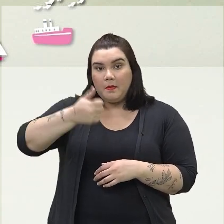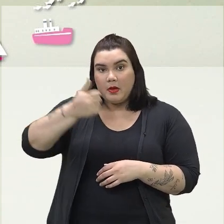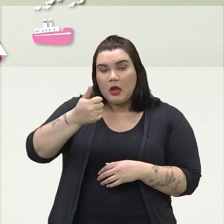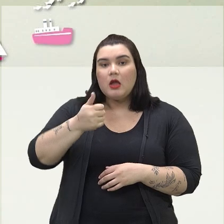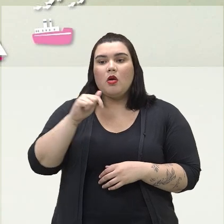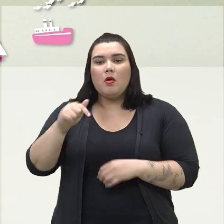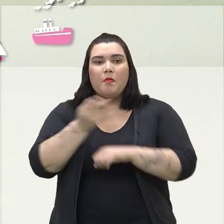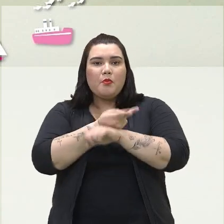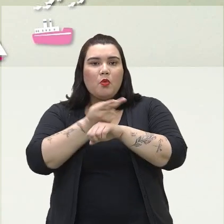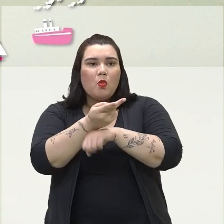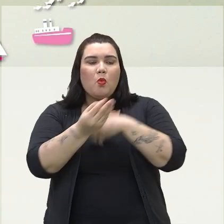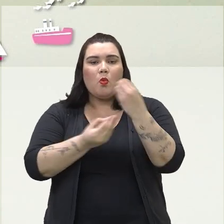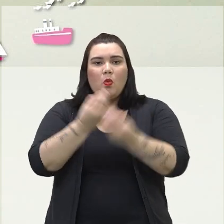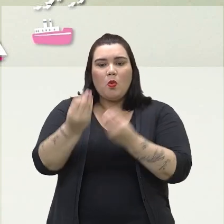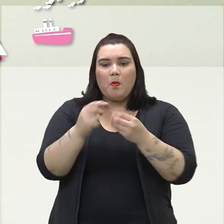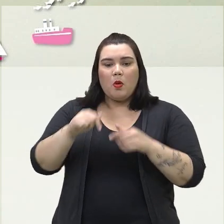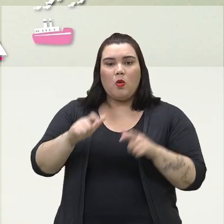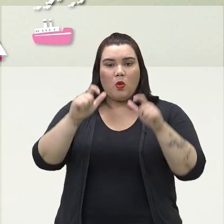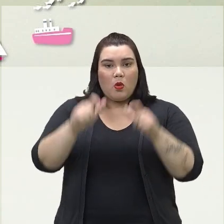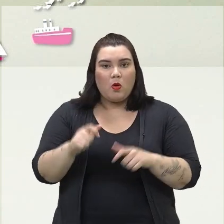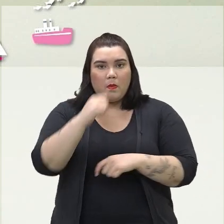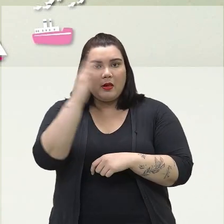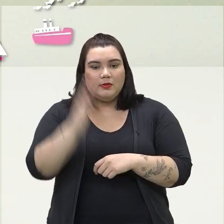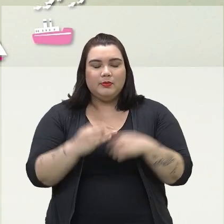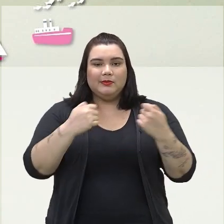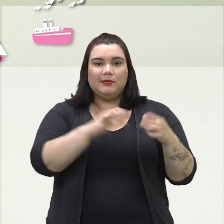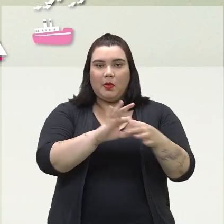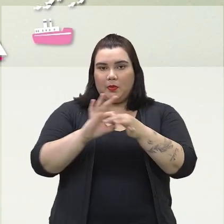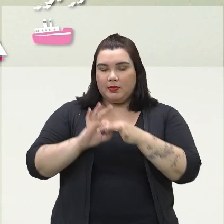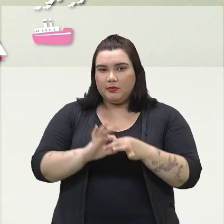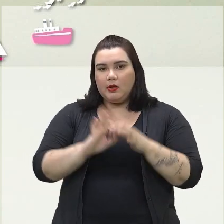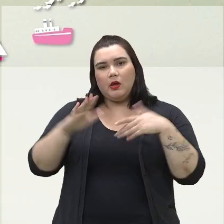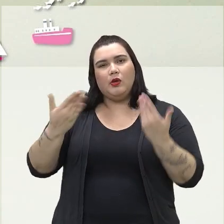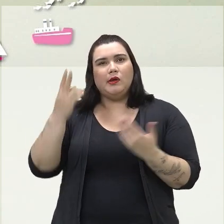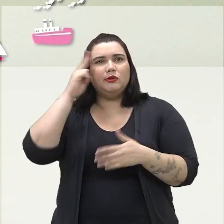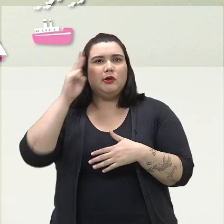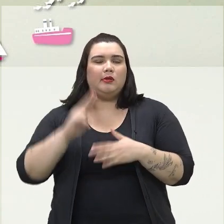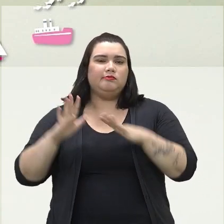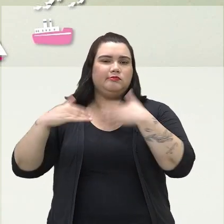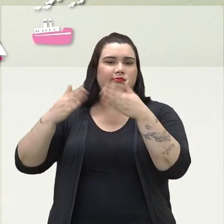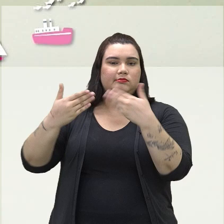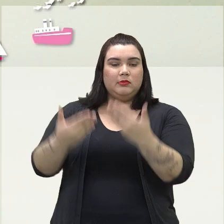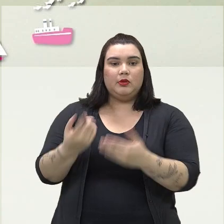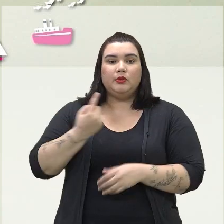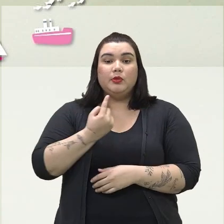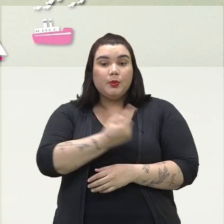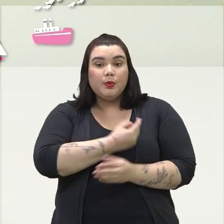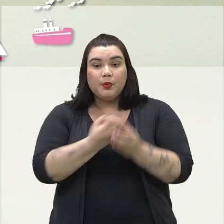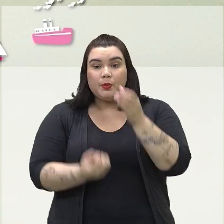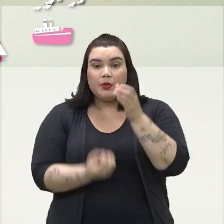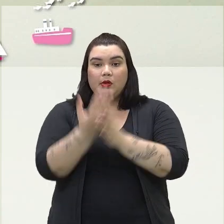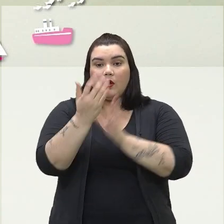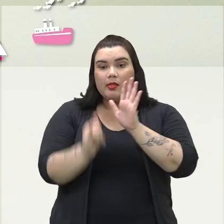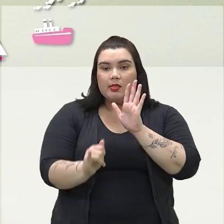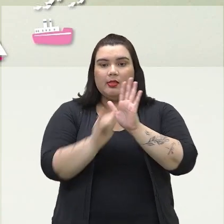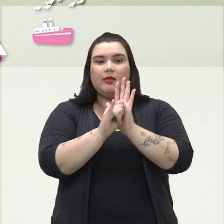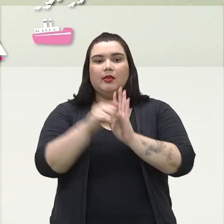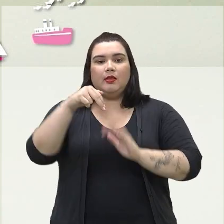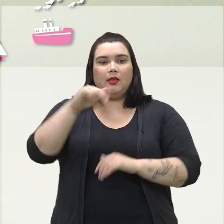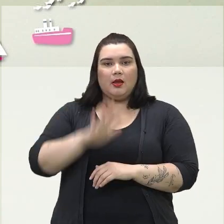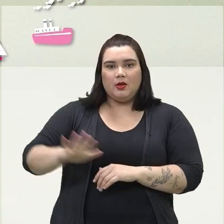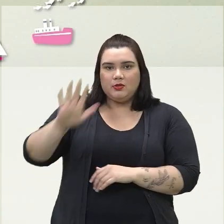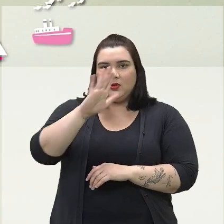ali naquele momento esse território unido. E com o passar do tempo, a gente foi construindo essa identidade